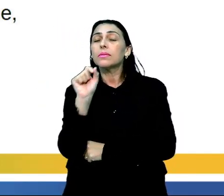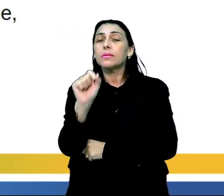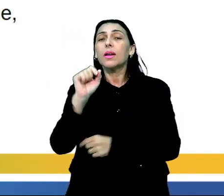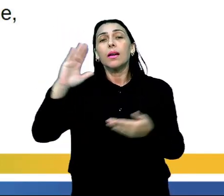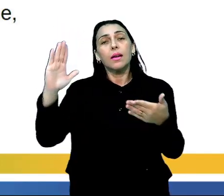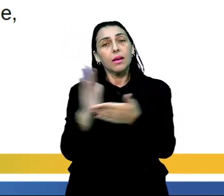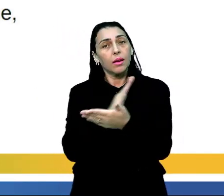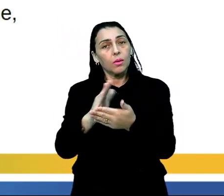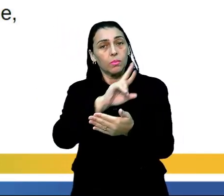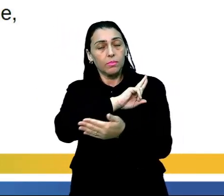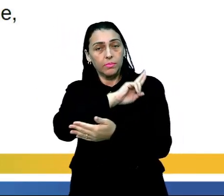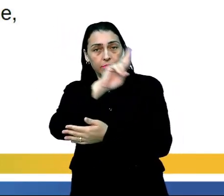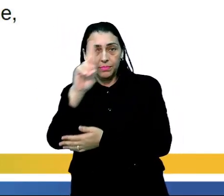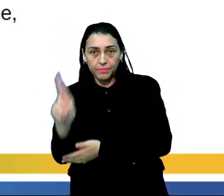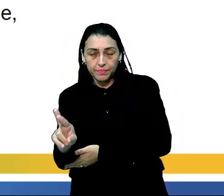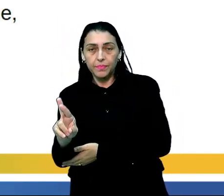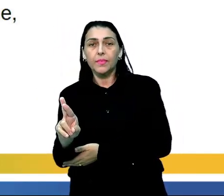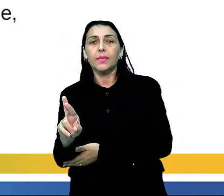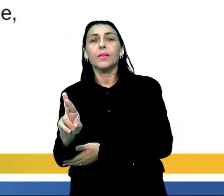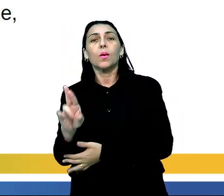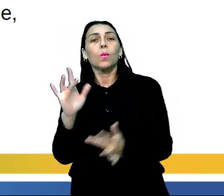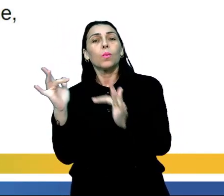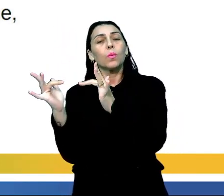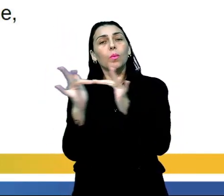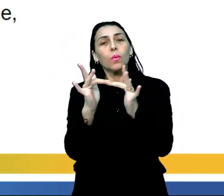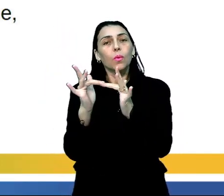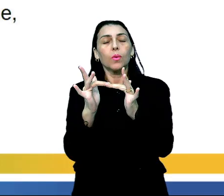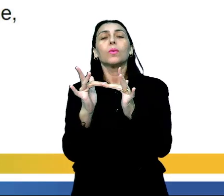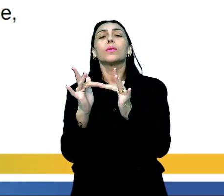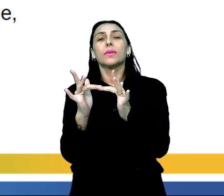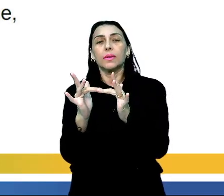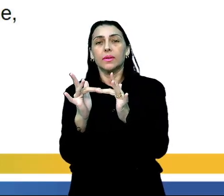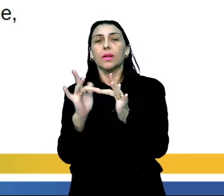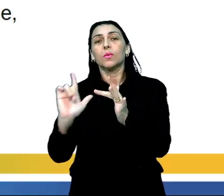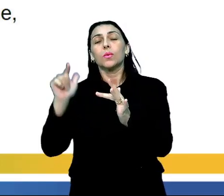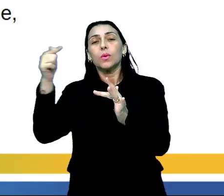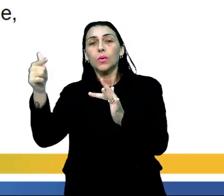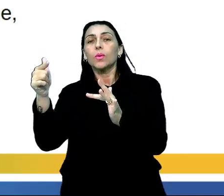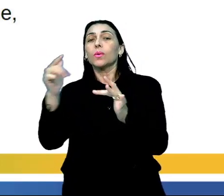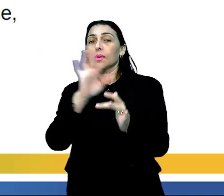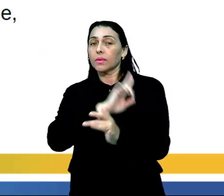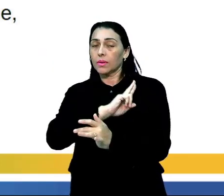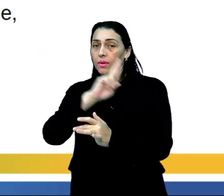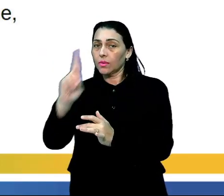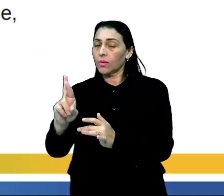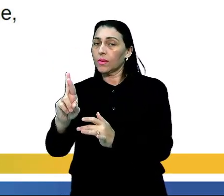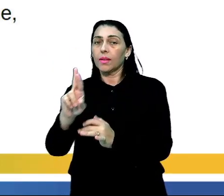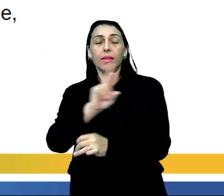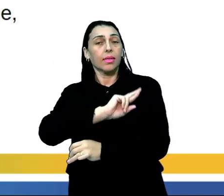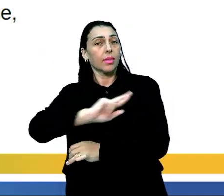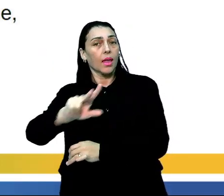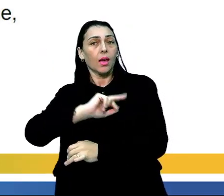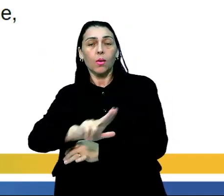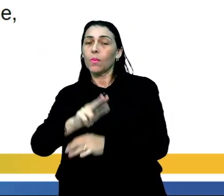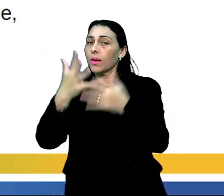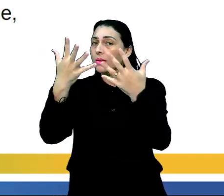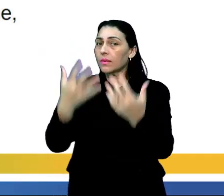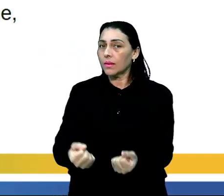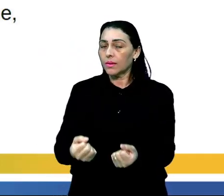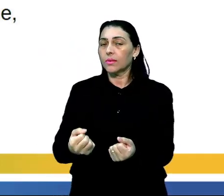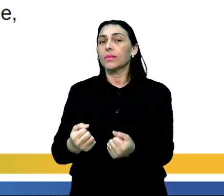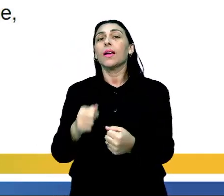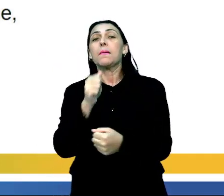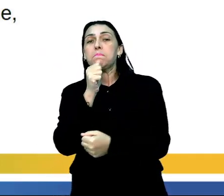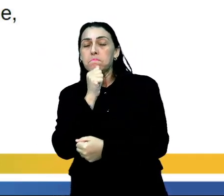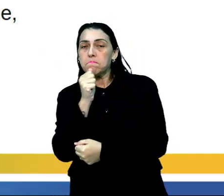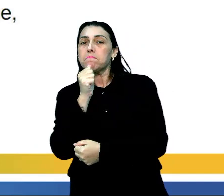em algumas religiões o contato com perspectivas de outras crenças não é permitido.